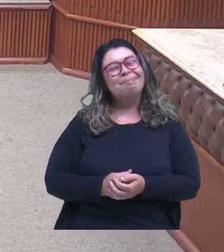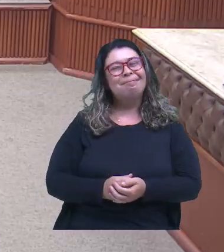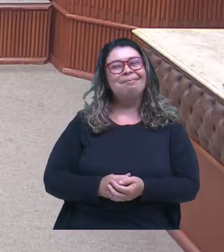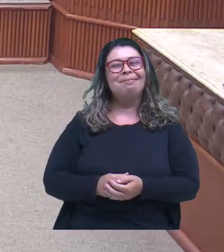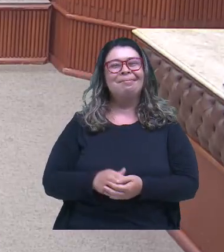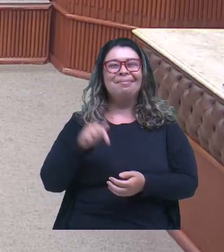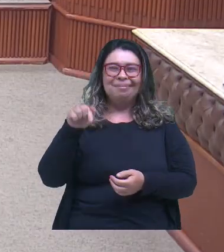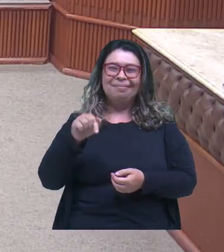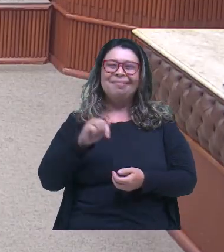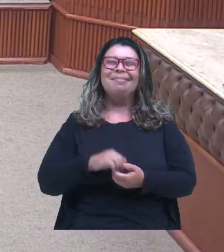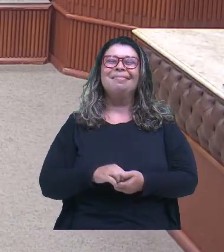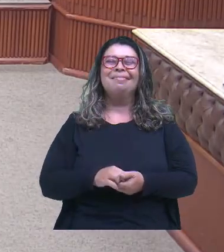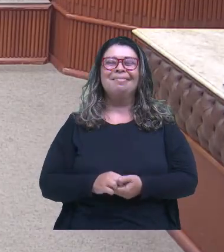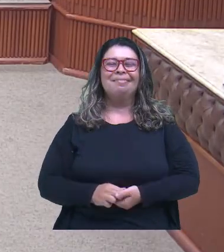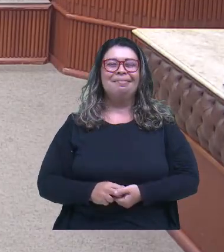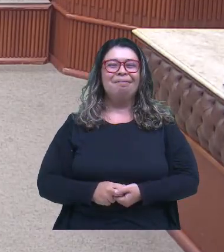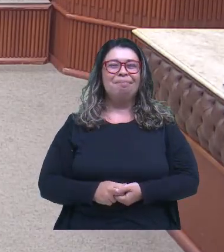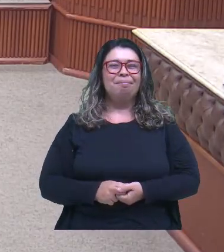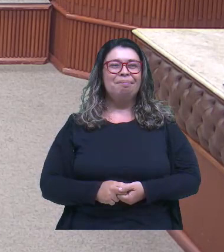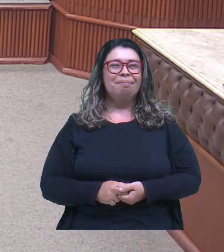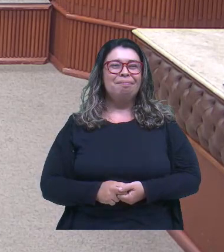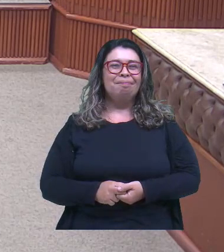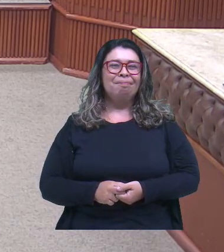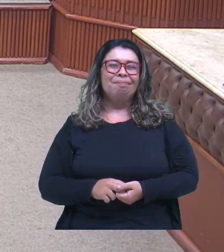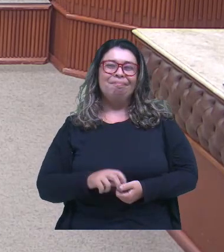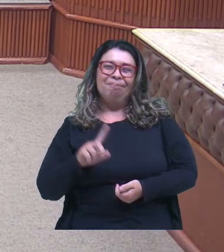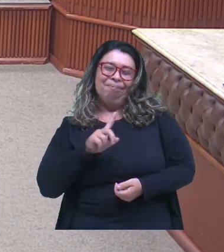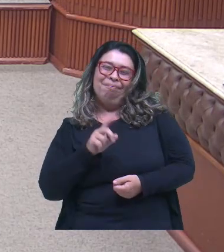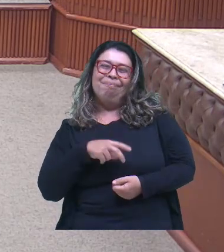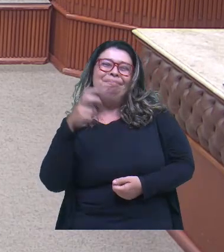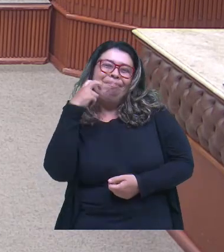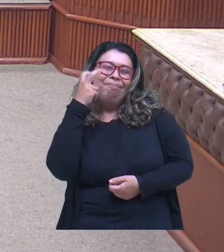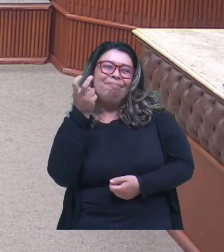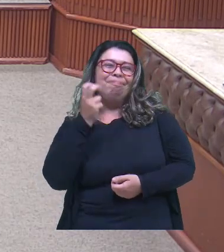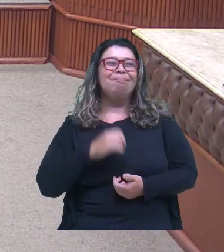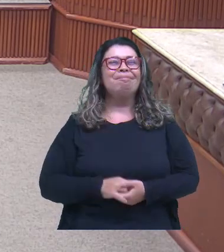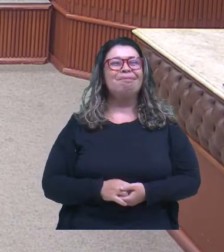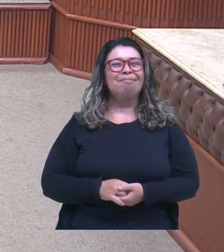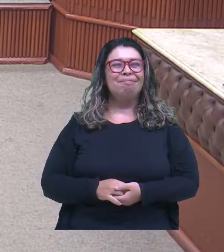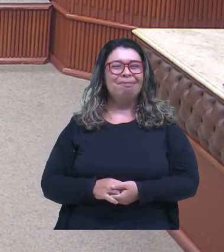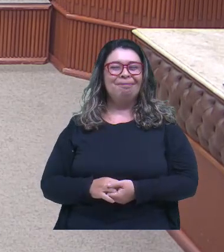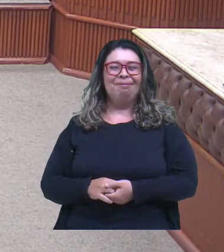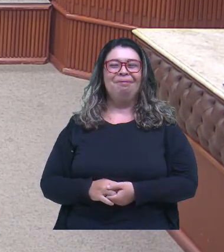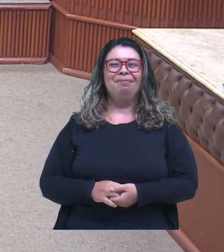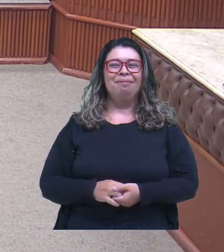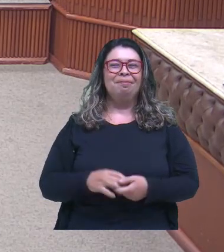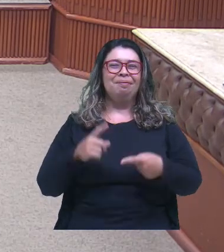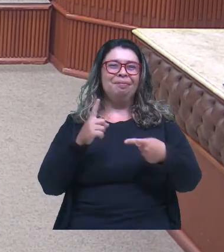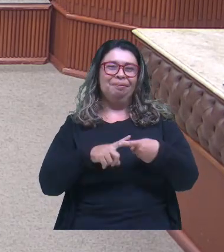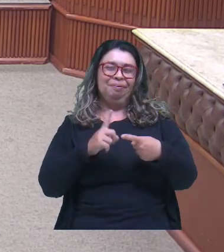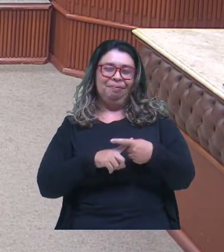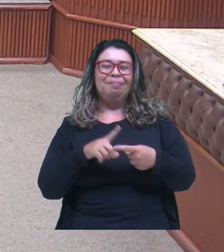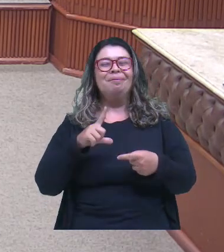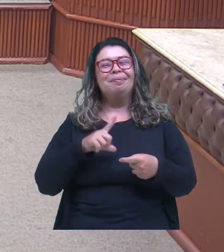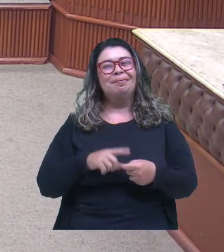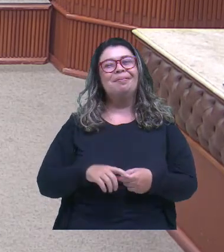hoje. Não é mico nenhum, viu, Cris? Porque você... saudado aqui por várias vezes dessa forma, é uma